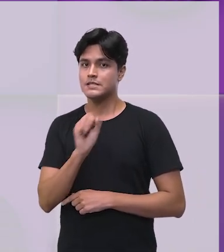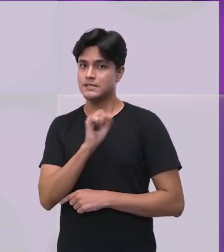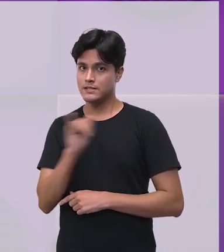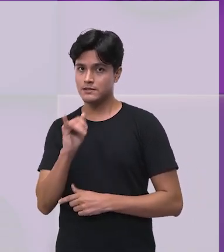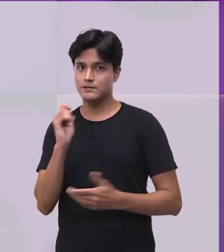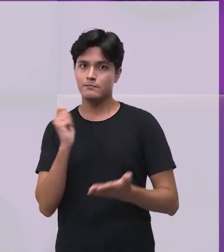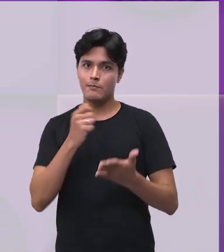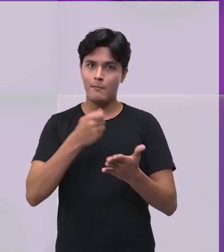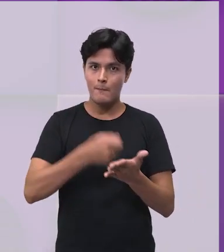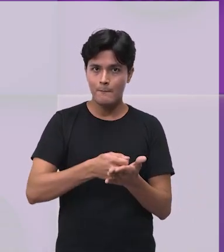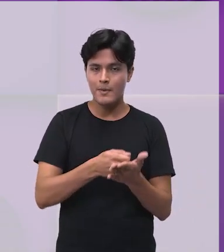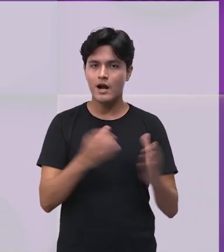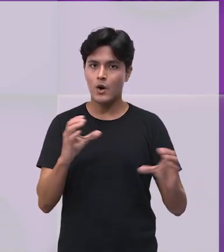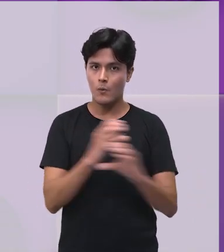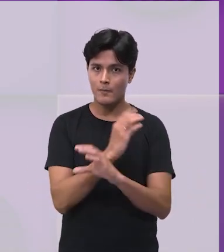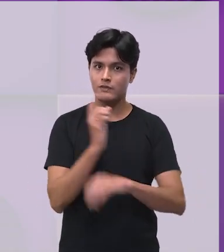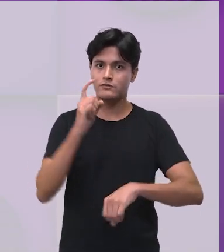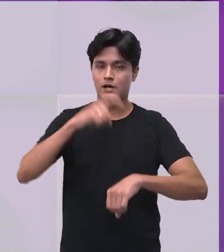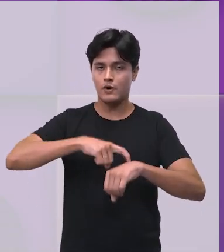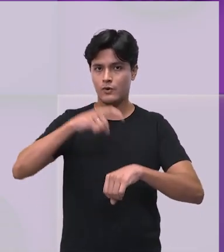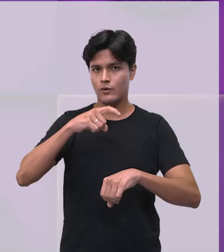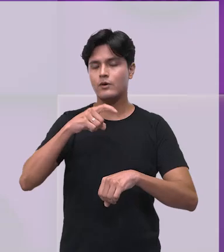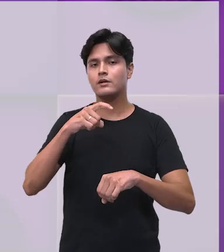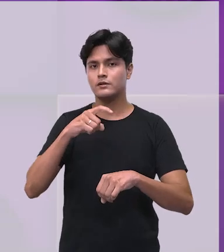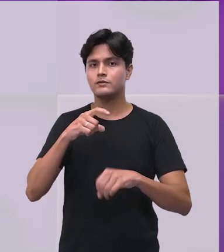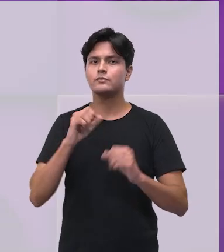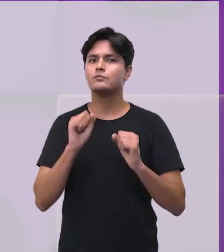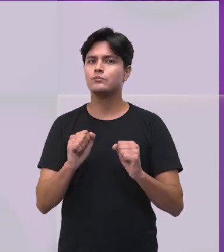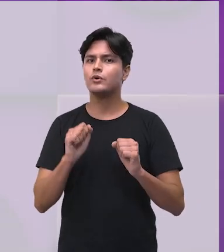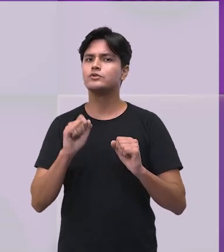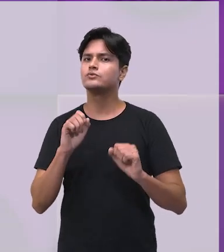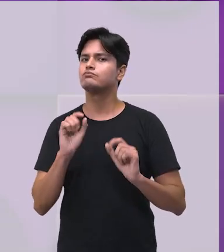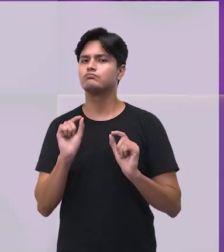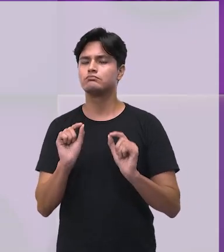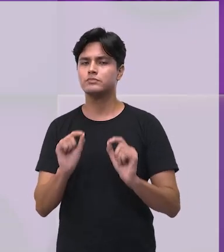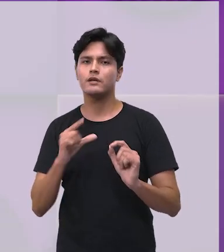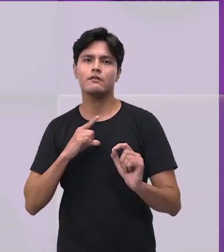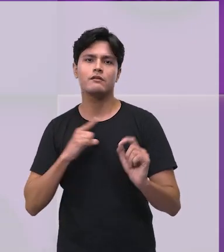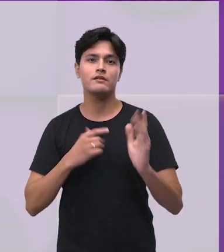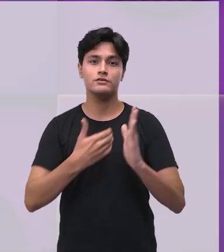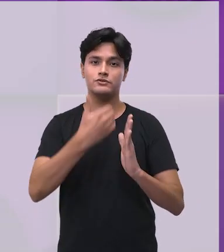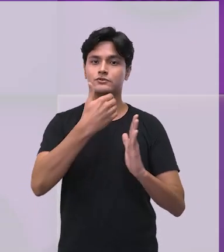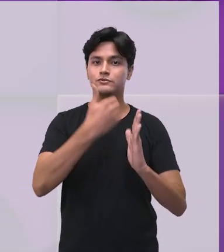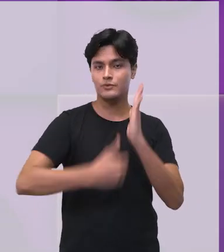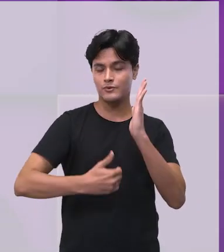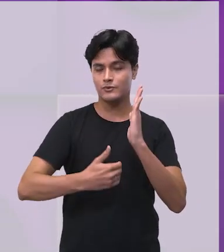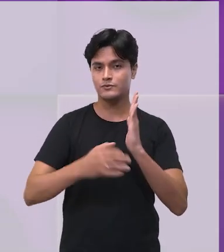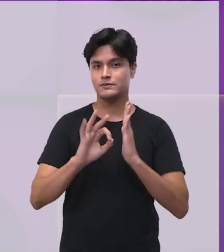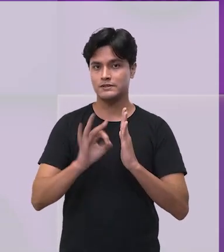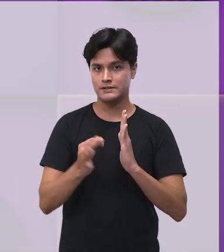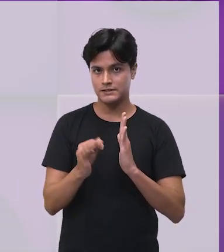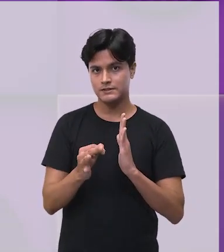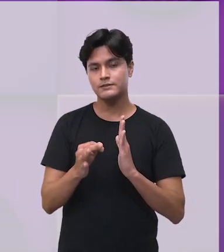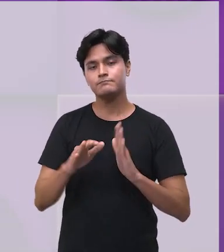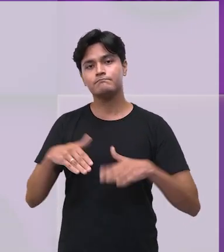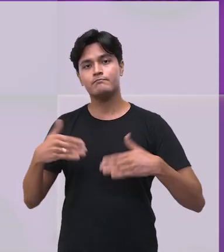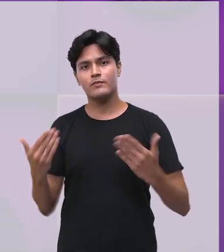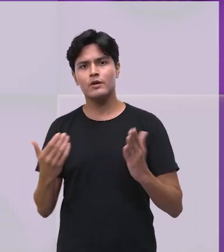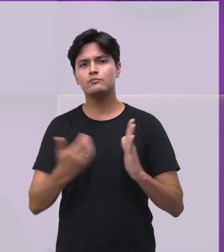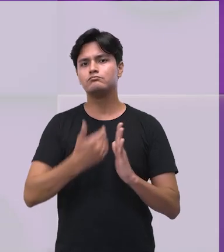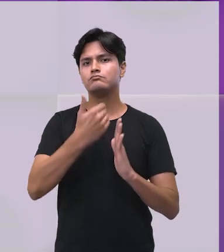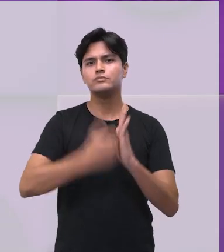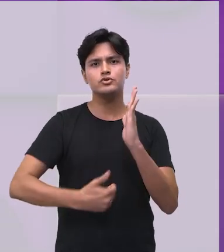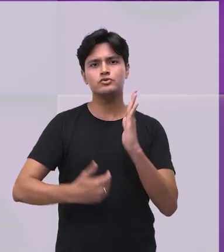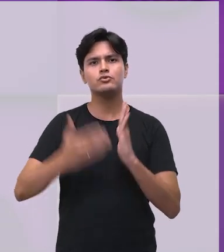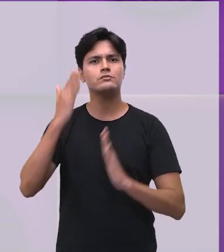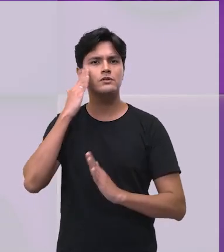à vista, você pode barganhar um desconto, né, nessa TV, e esse desconto vai ser dado